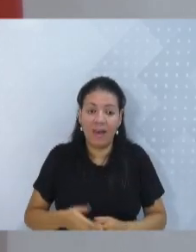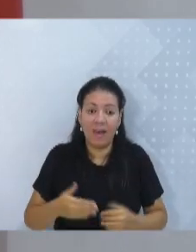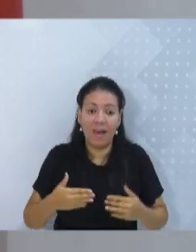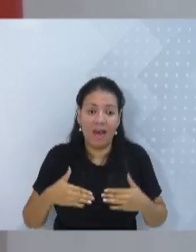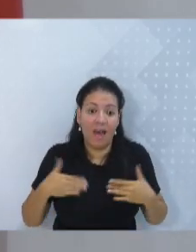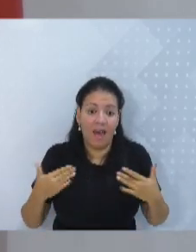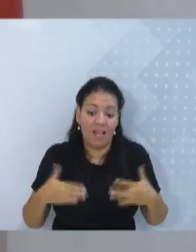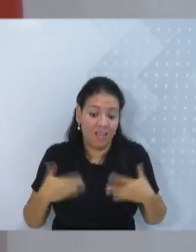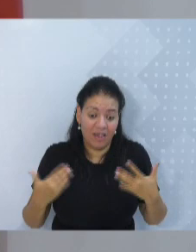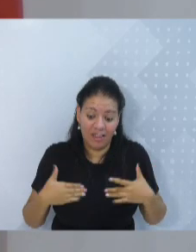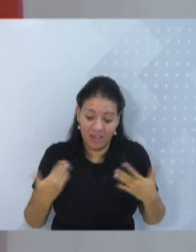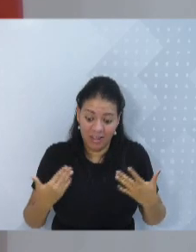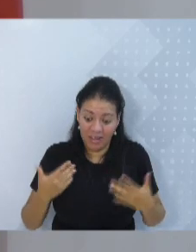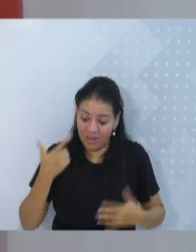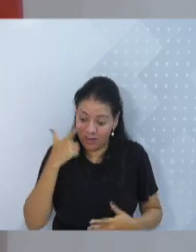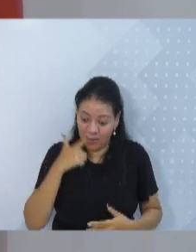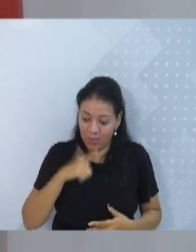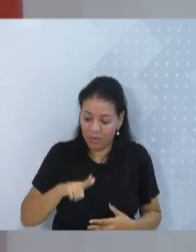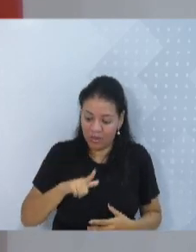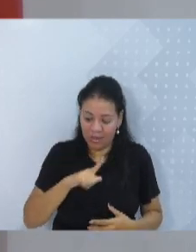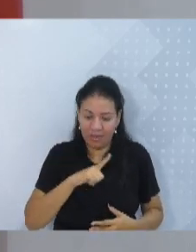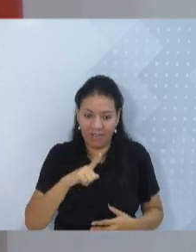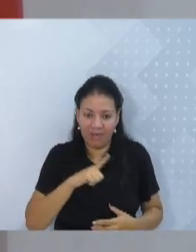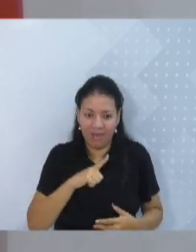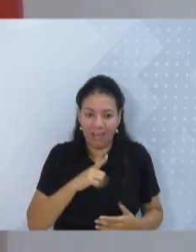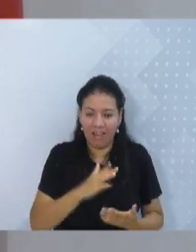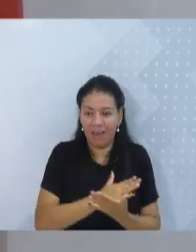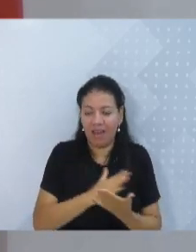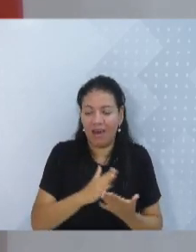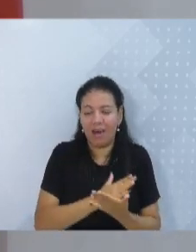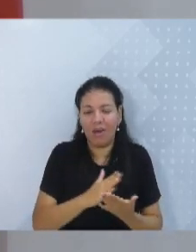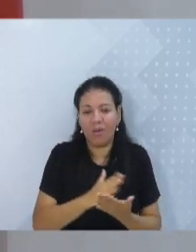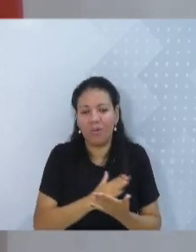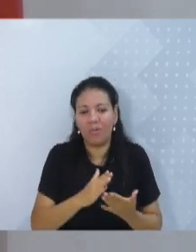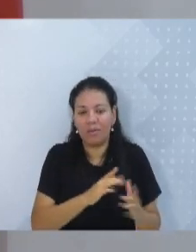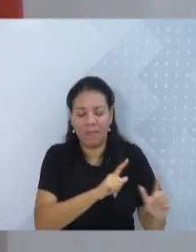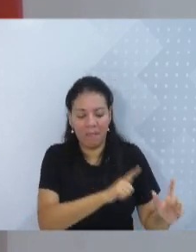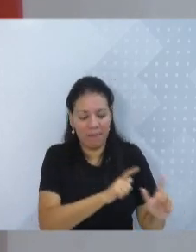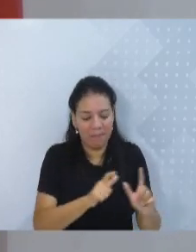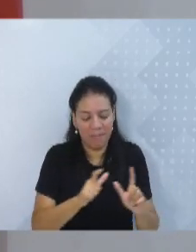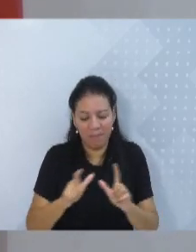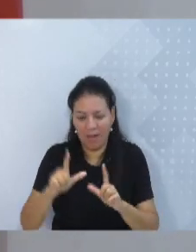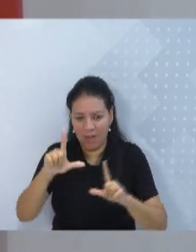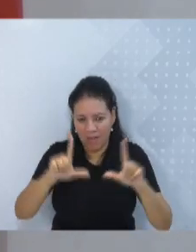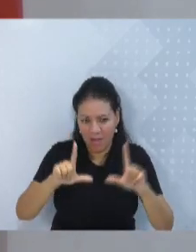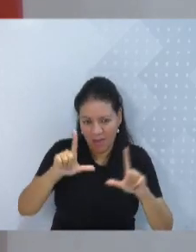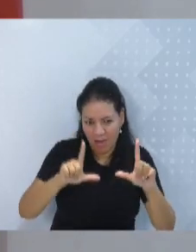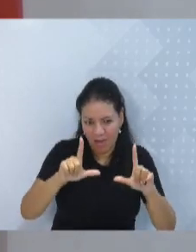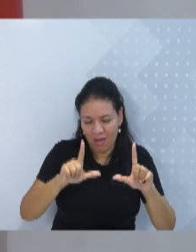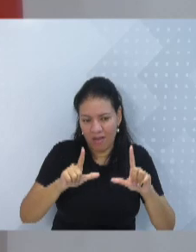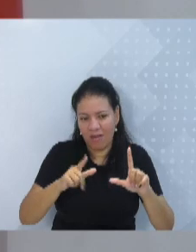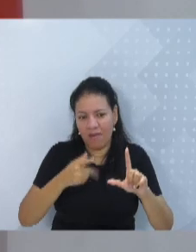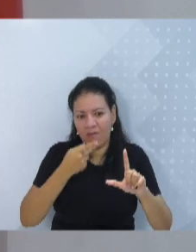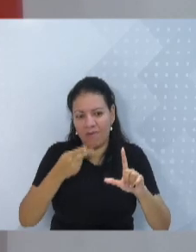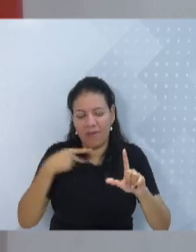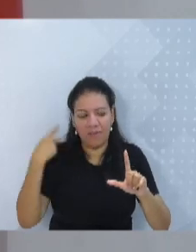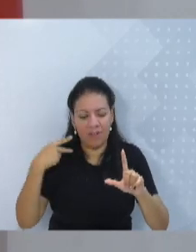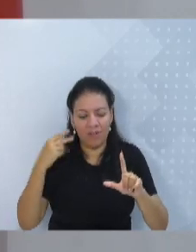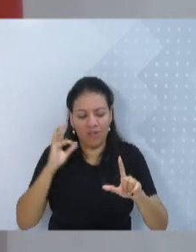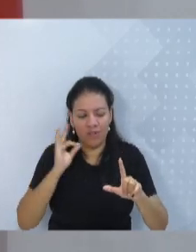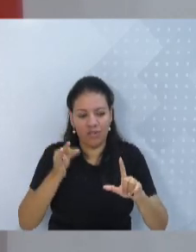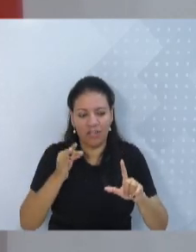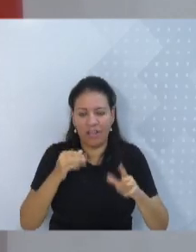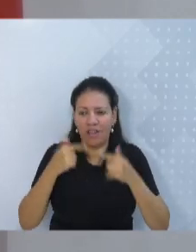de poder ter algumas edições do fala vereador que é o Marcão que faz aqui para nós nós Já